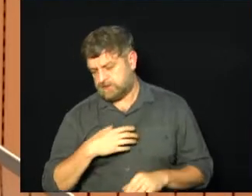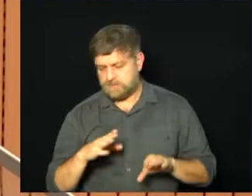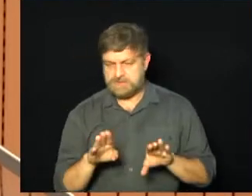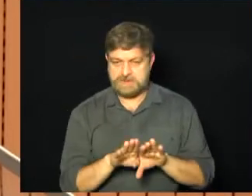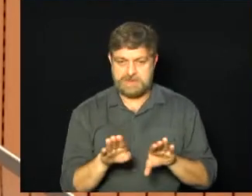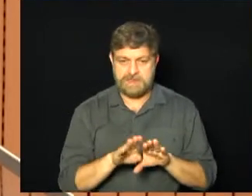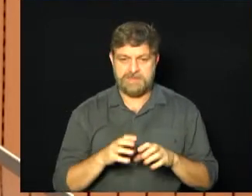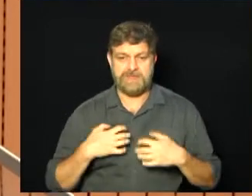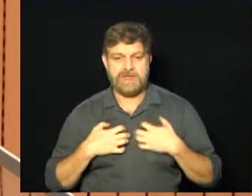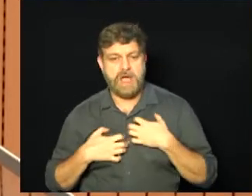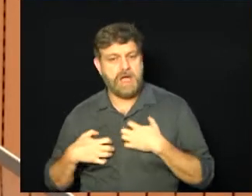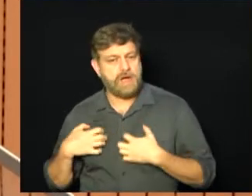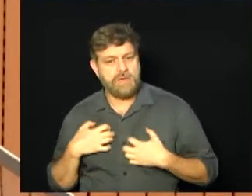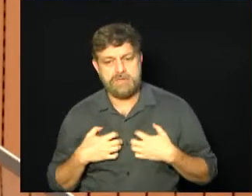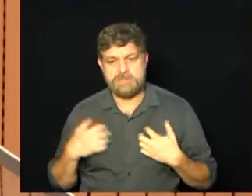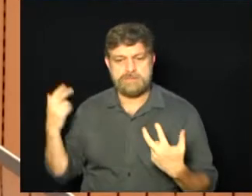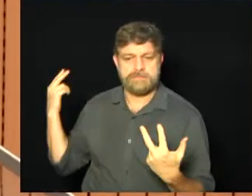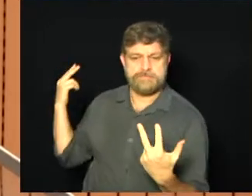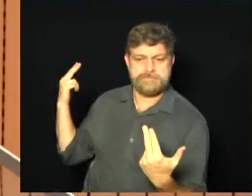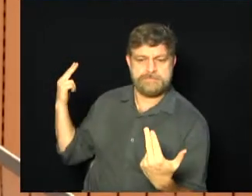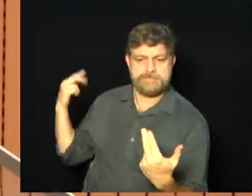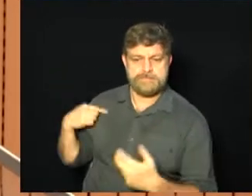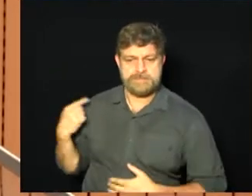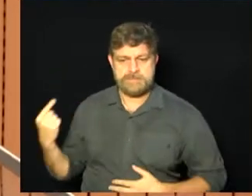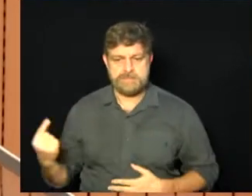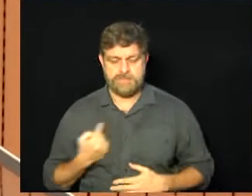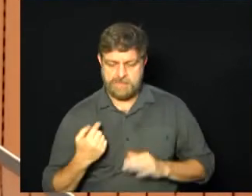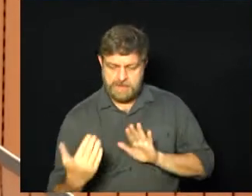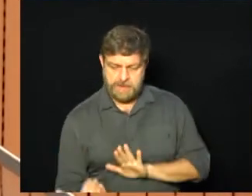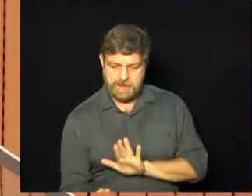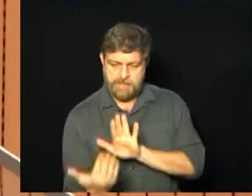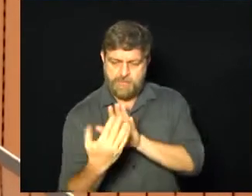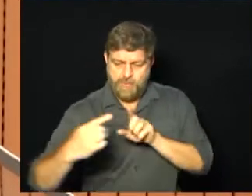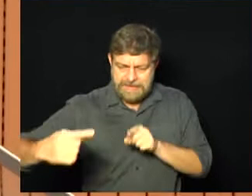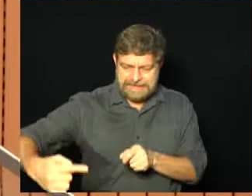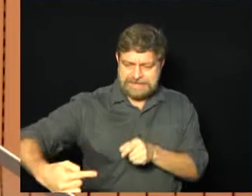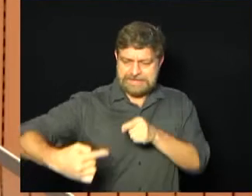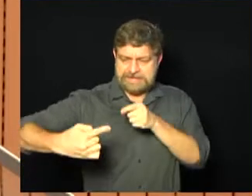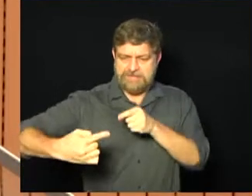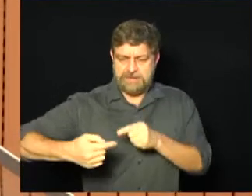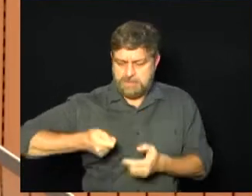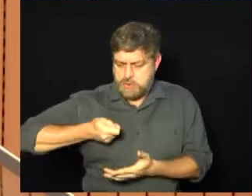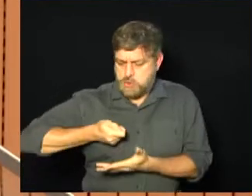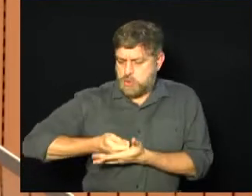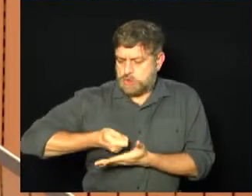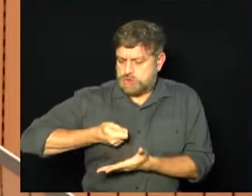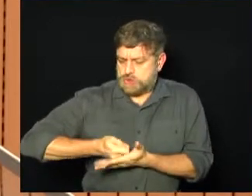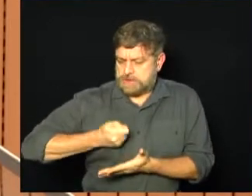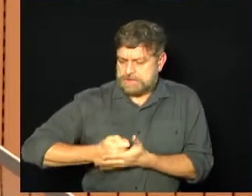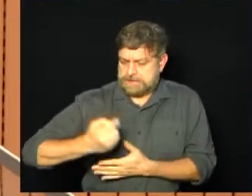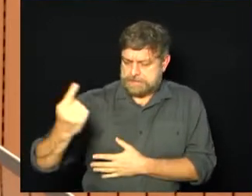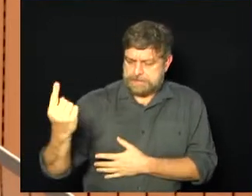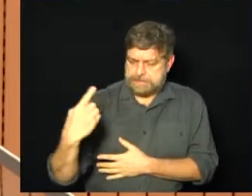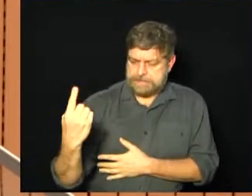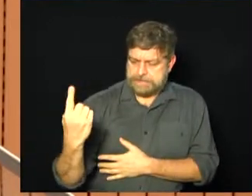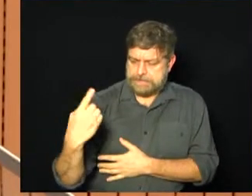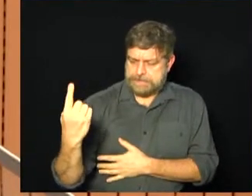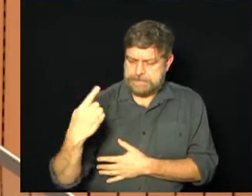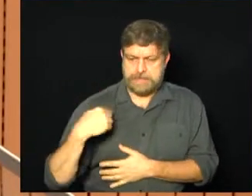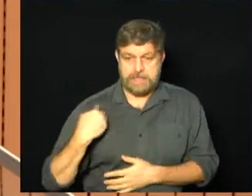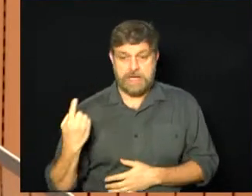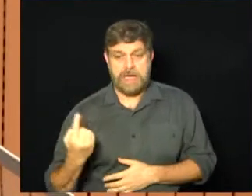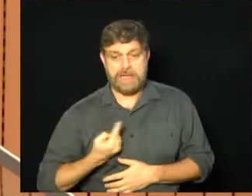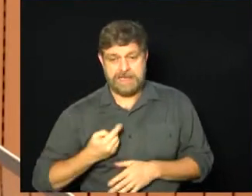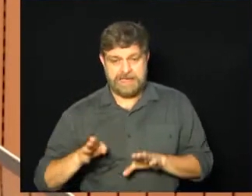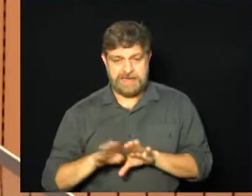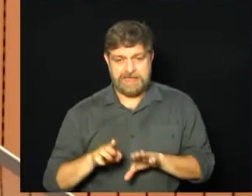mesmas angústias. Defrontamo-nos com desafios e exigências que certamente tiraram o